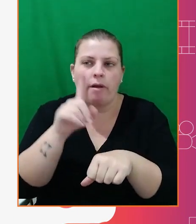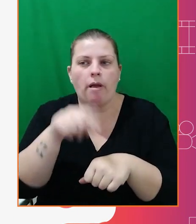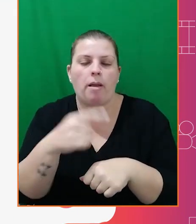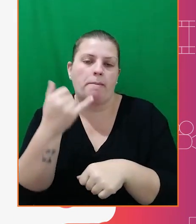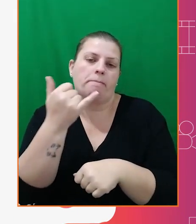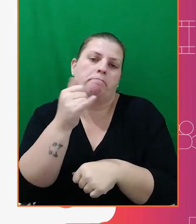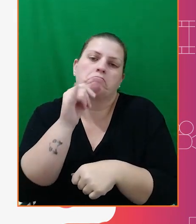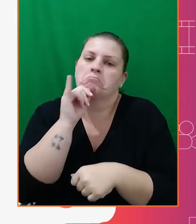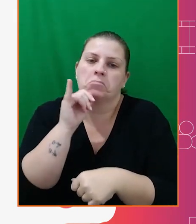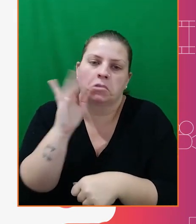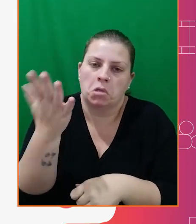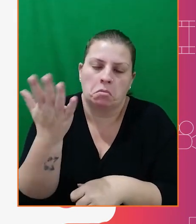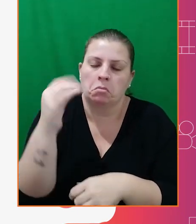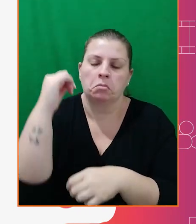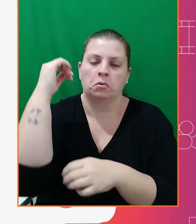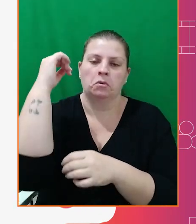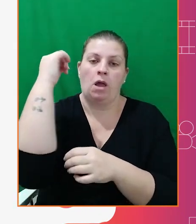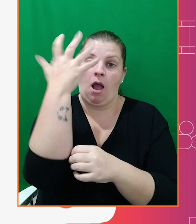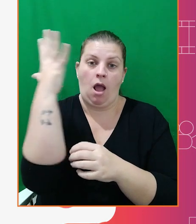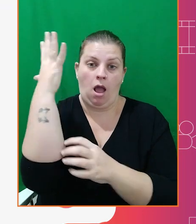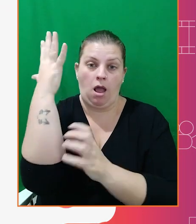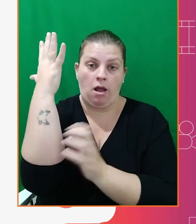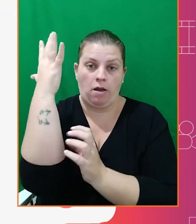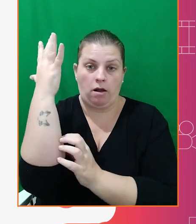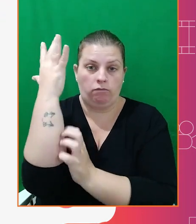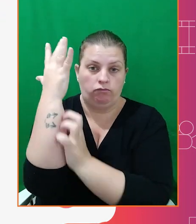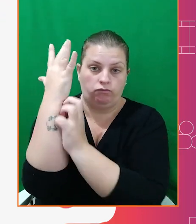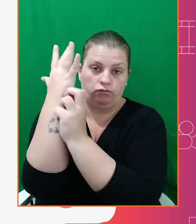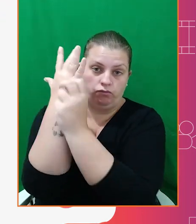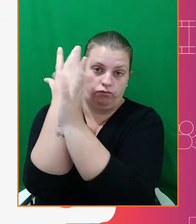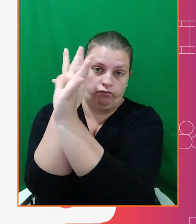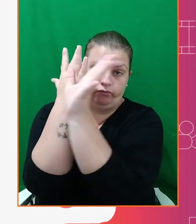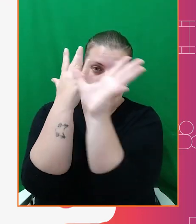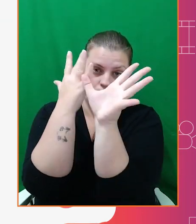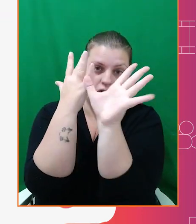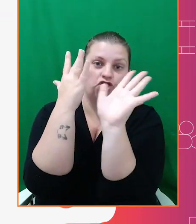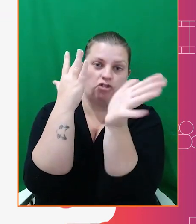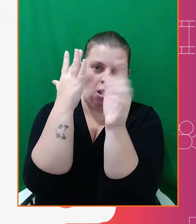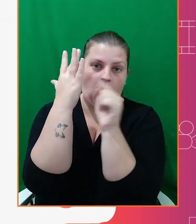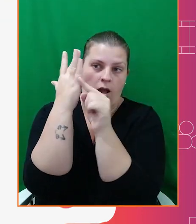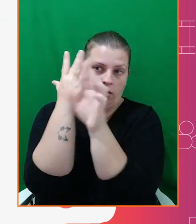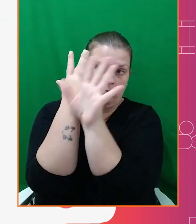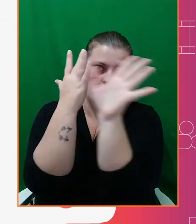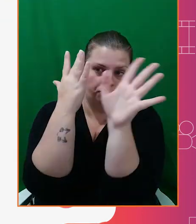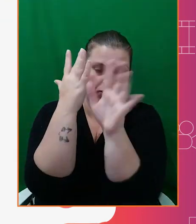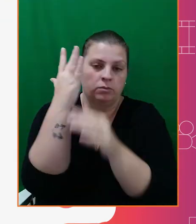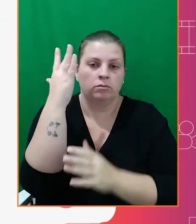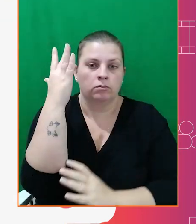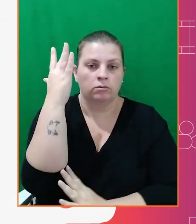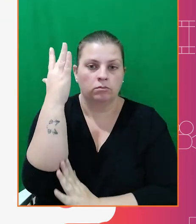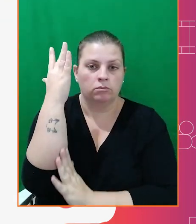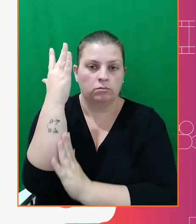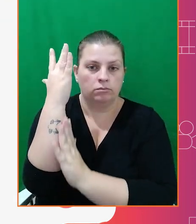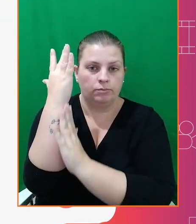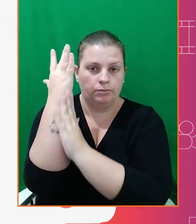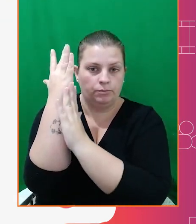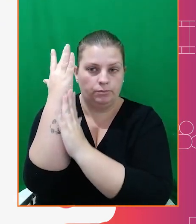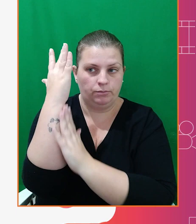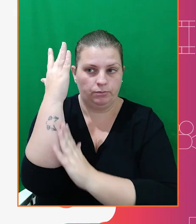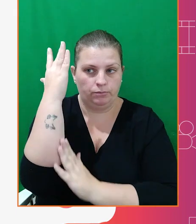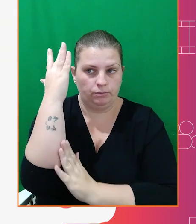exemplo. Para dar continuidade nessa textura, é interessante seguir esse mesmo padrão que eu fiz aqui na